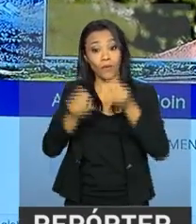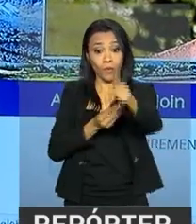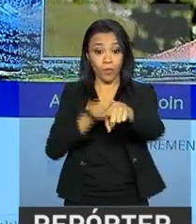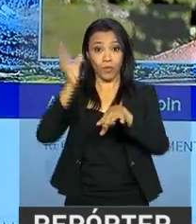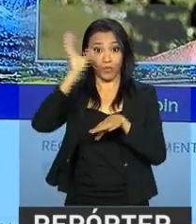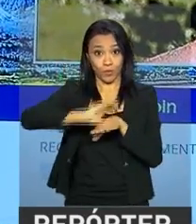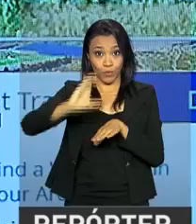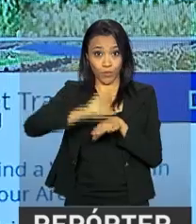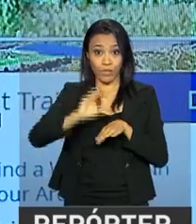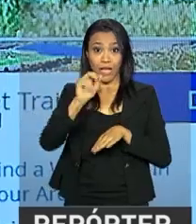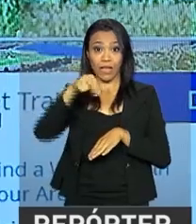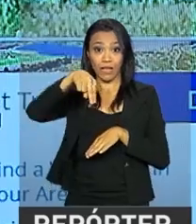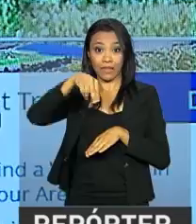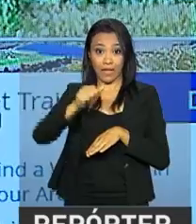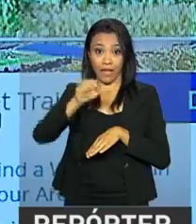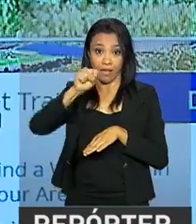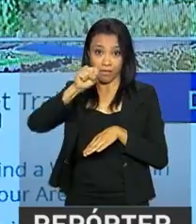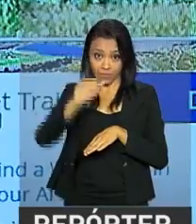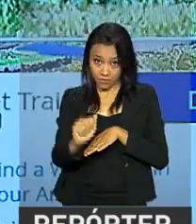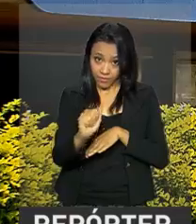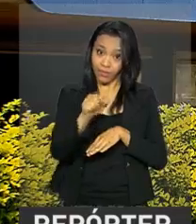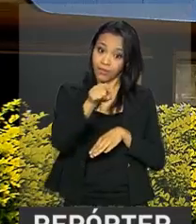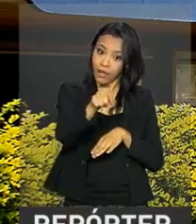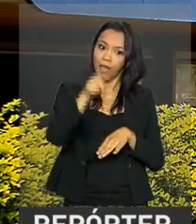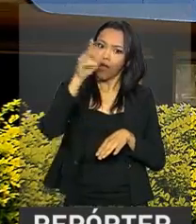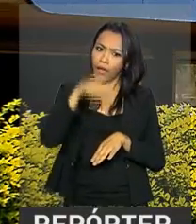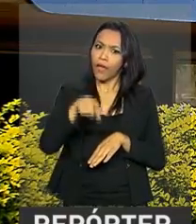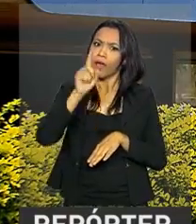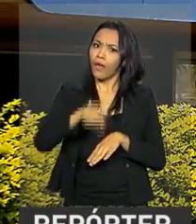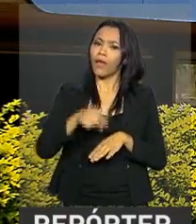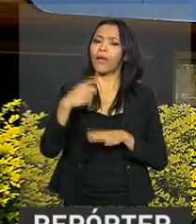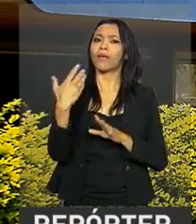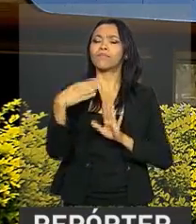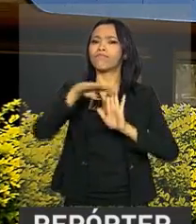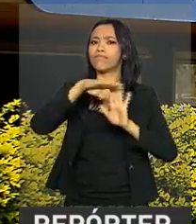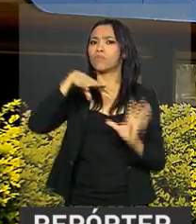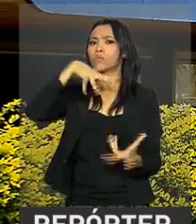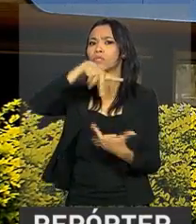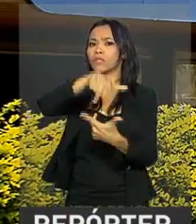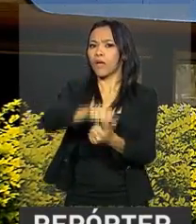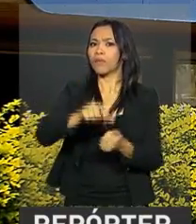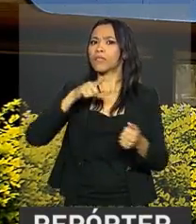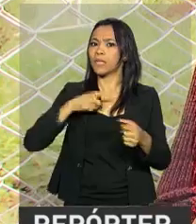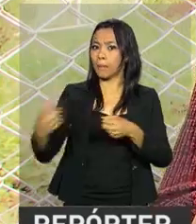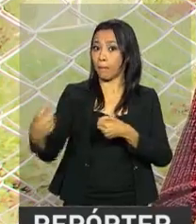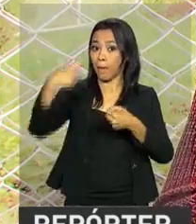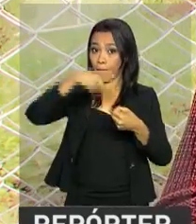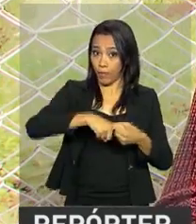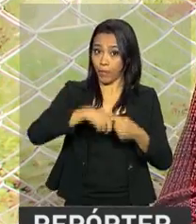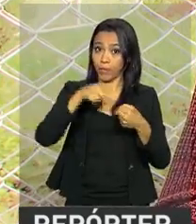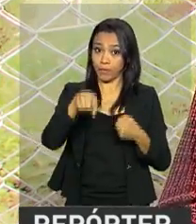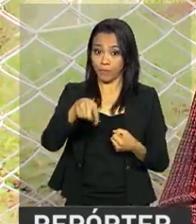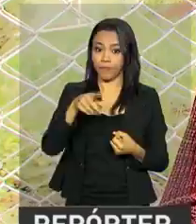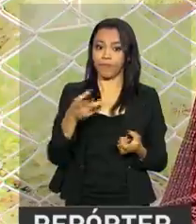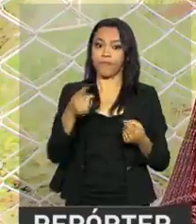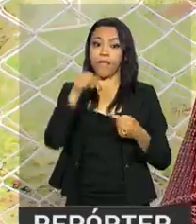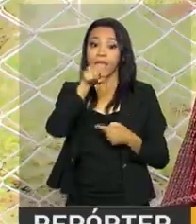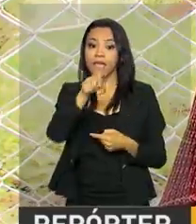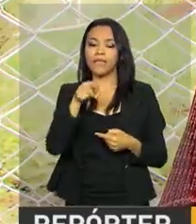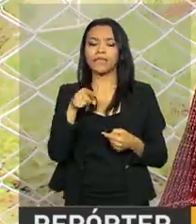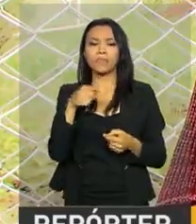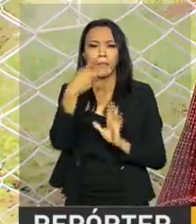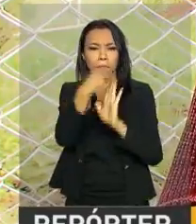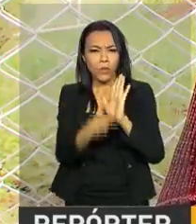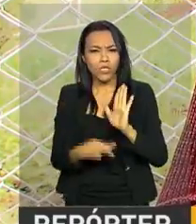nasa o clube um programa mundial que tem a parceria da agência espacial brasileira o projeto globo e atua em mais